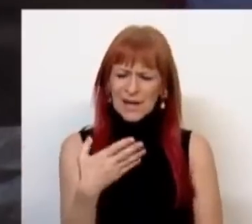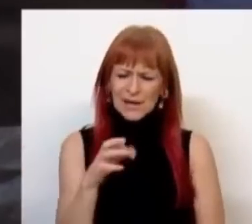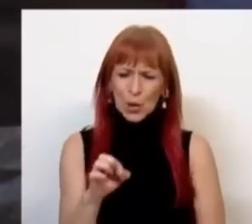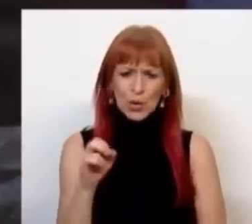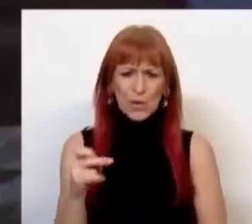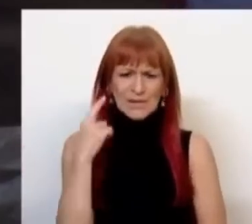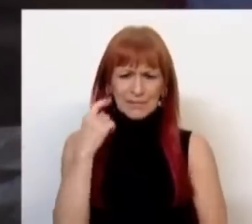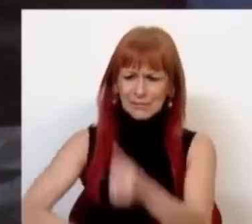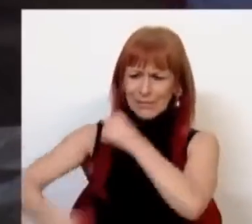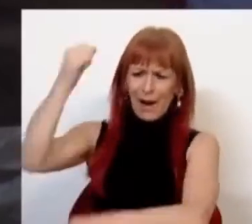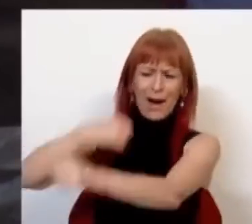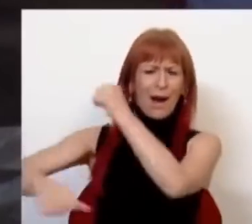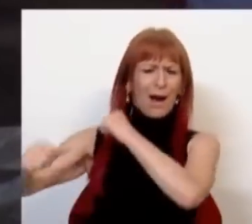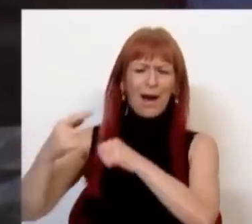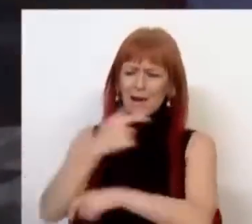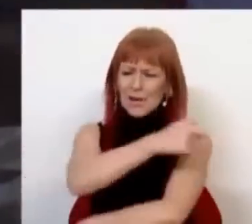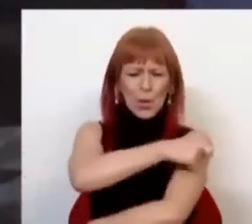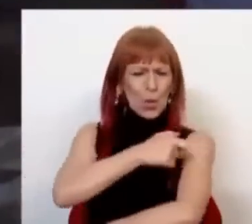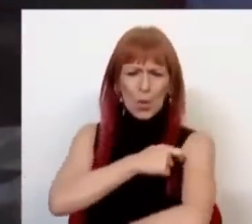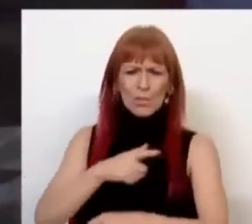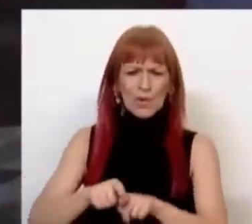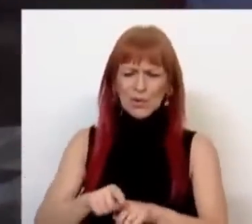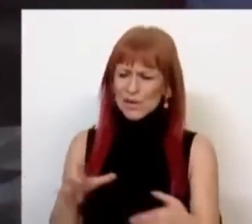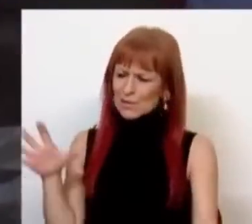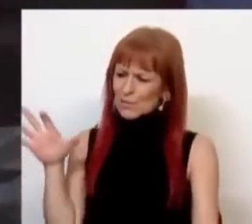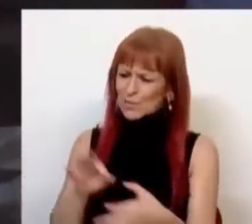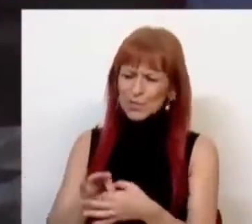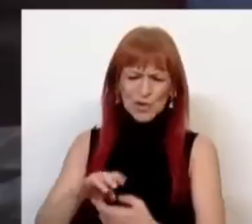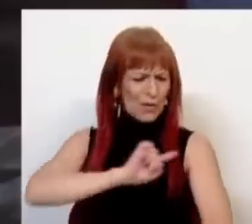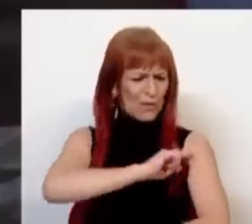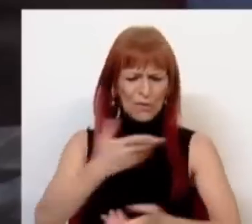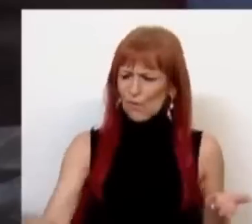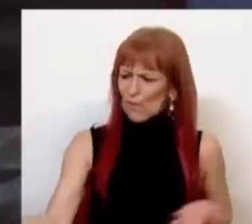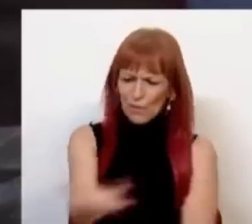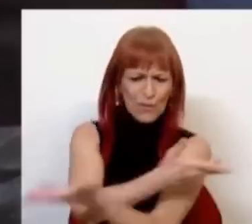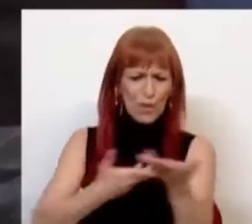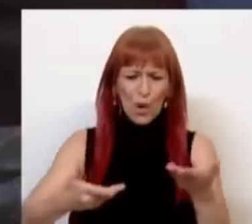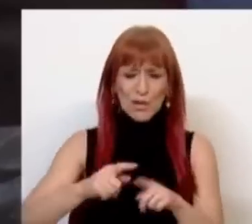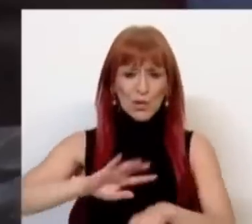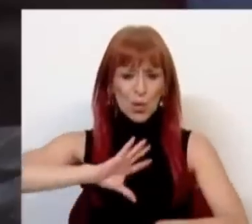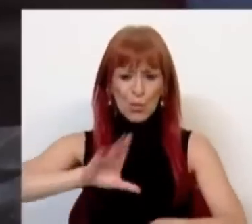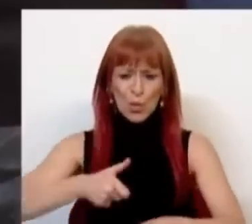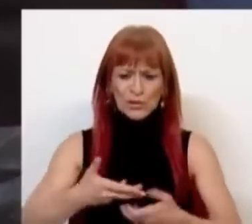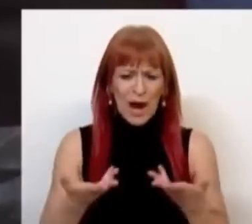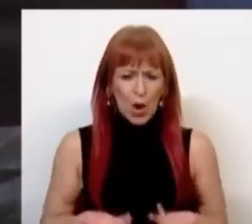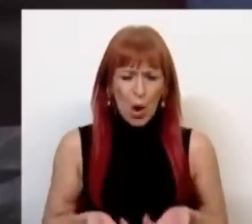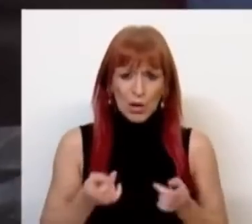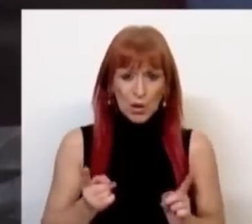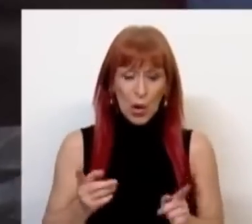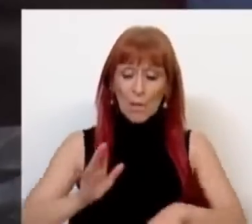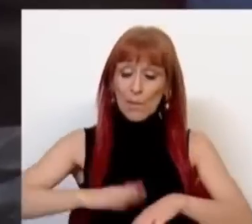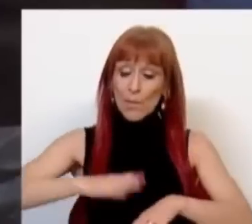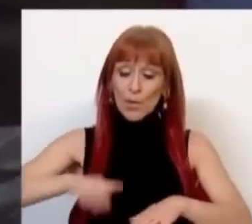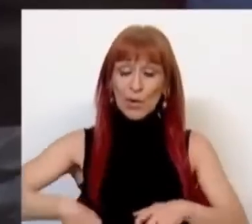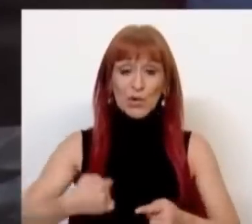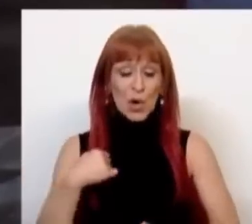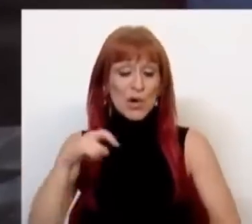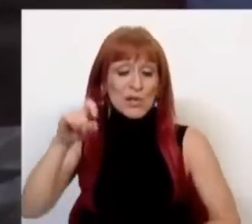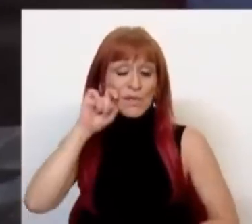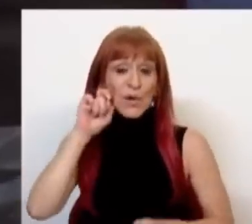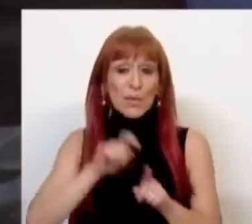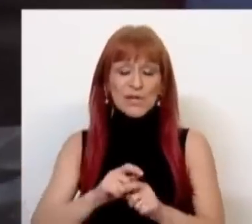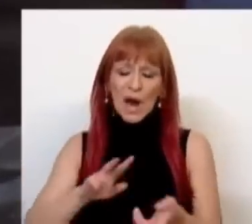anos atrás, não representa a correlação de forças no mundo contemporâneo. Por isso, defendemos